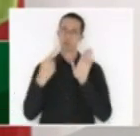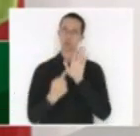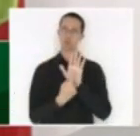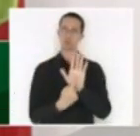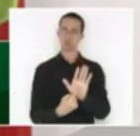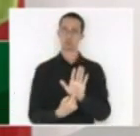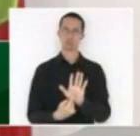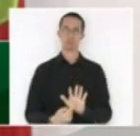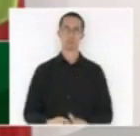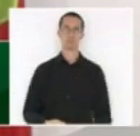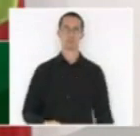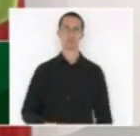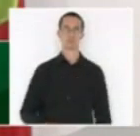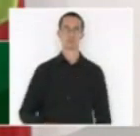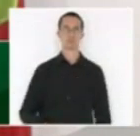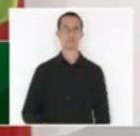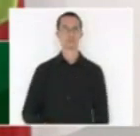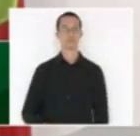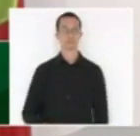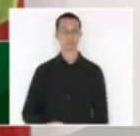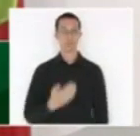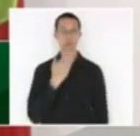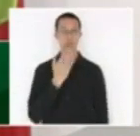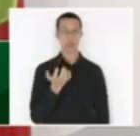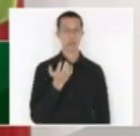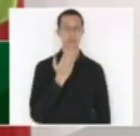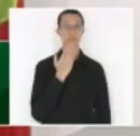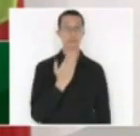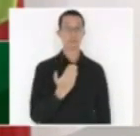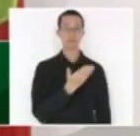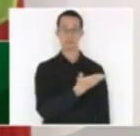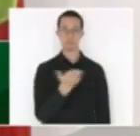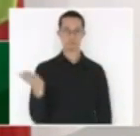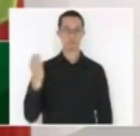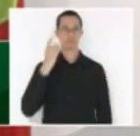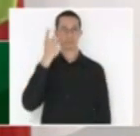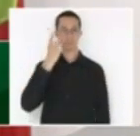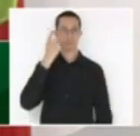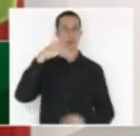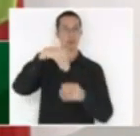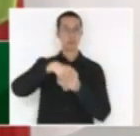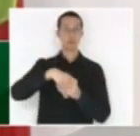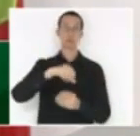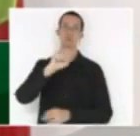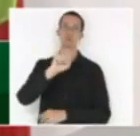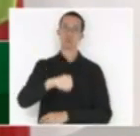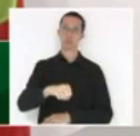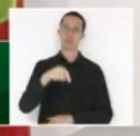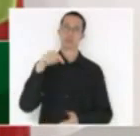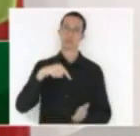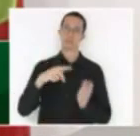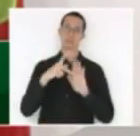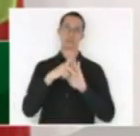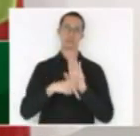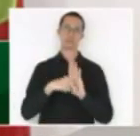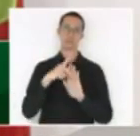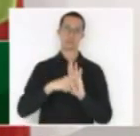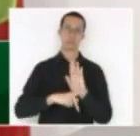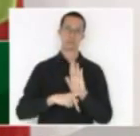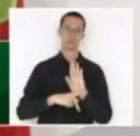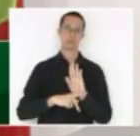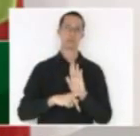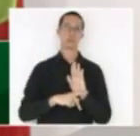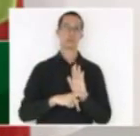pedir o voto dos senhores deputados a este projeto, de modo a contribuirmos